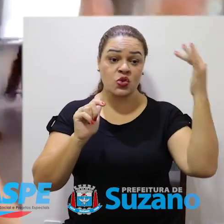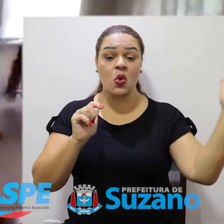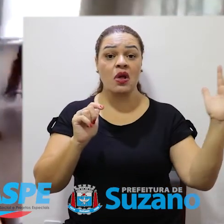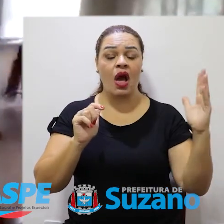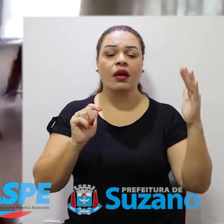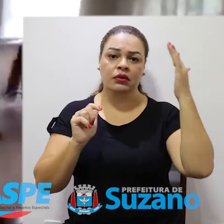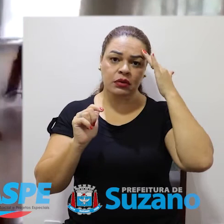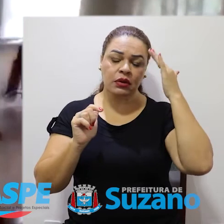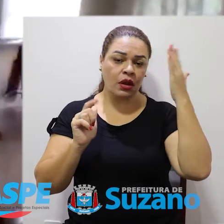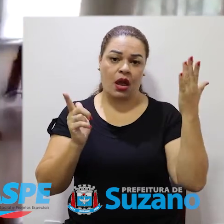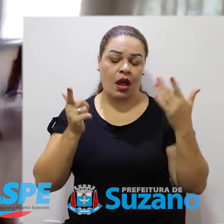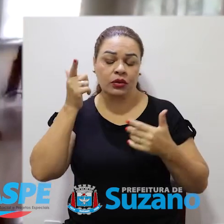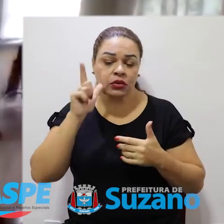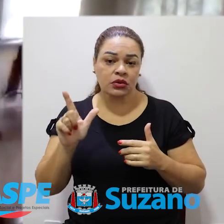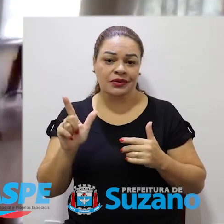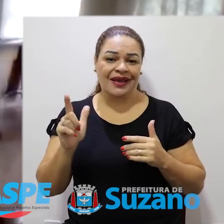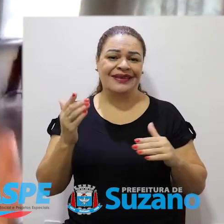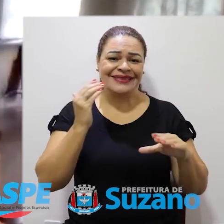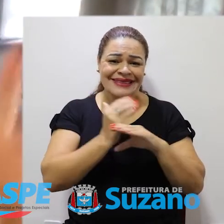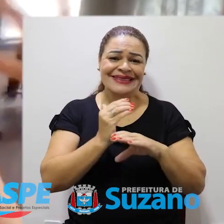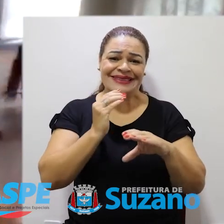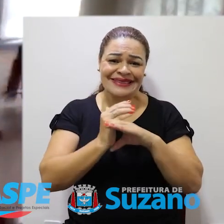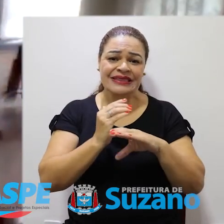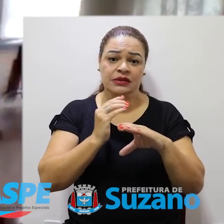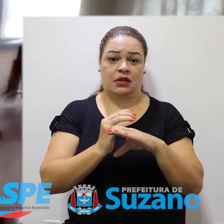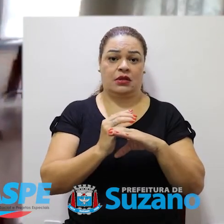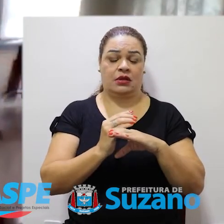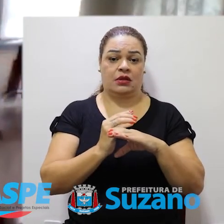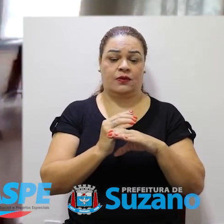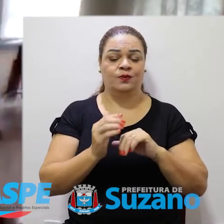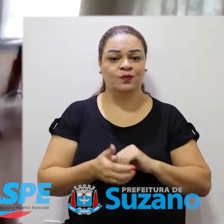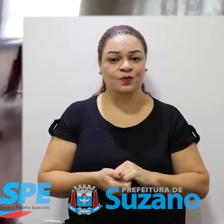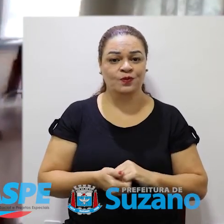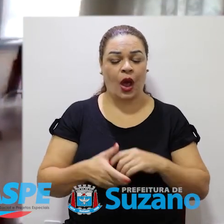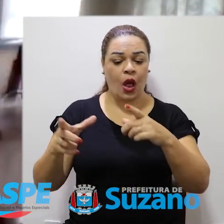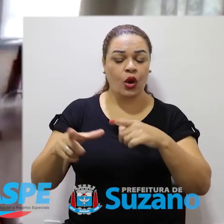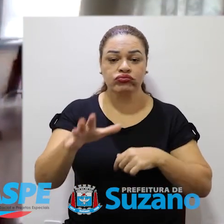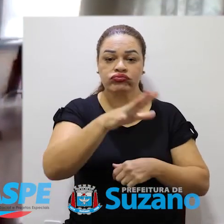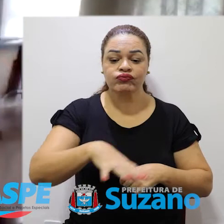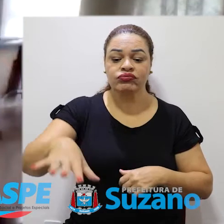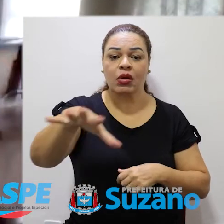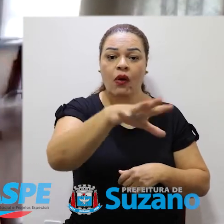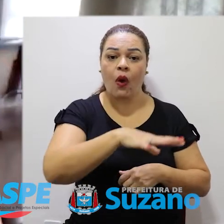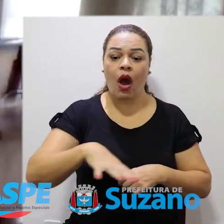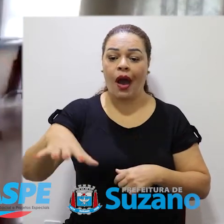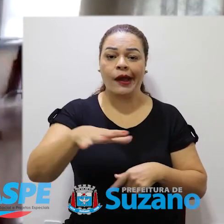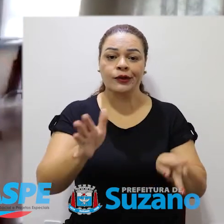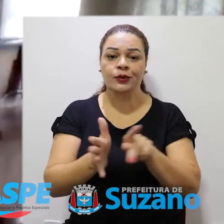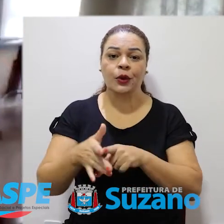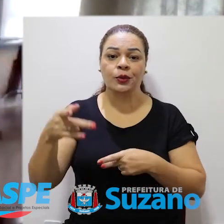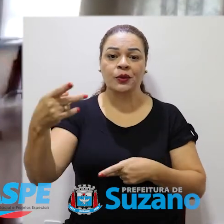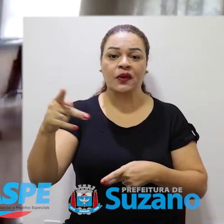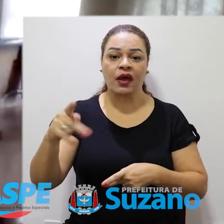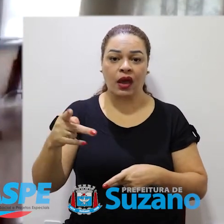para poder dizer essas coisas. O universo que ela frequenta, quando ela diz assim, né, a gente faz um